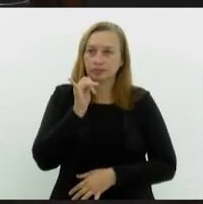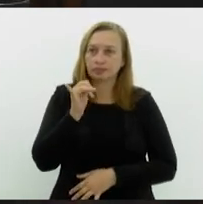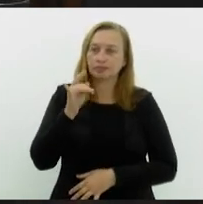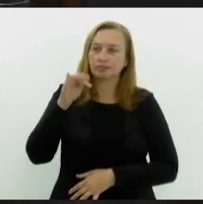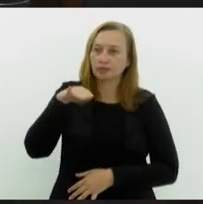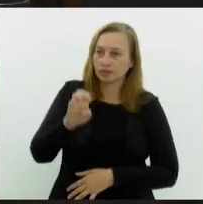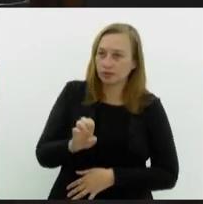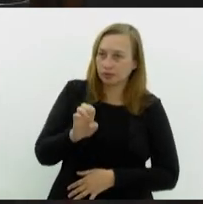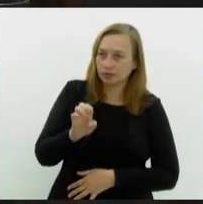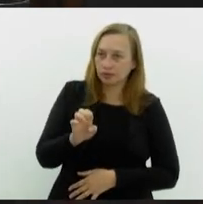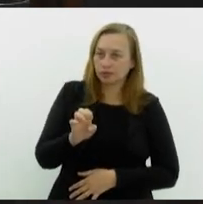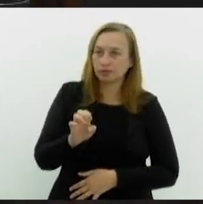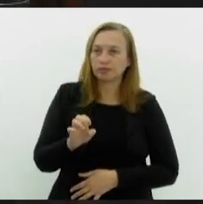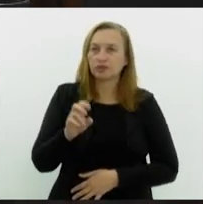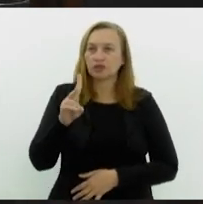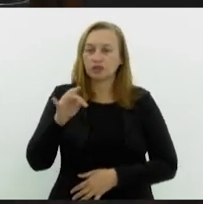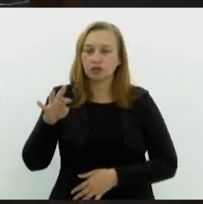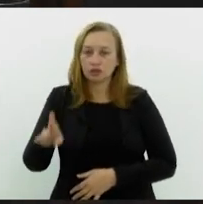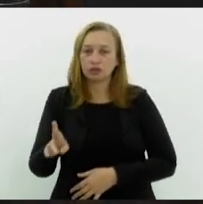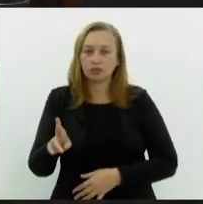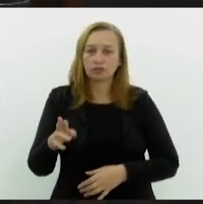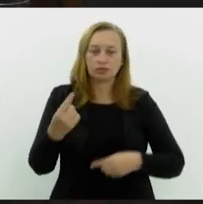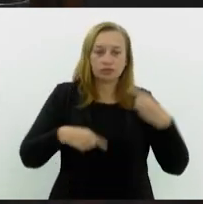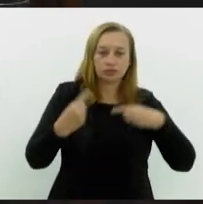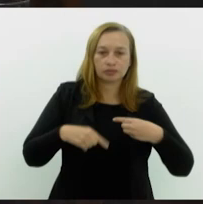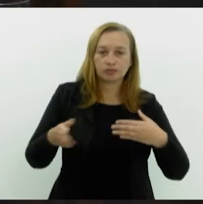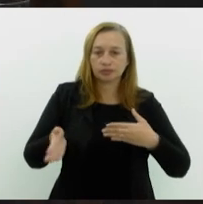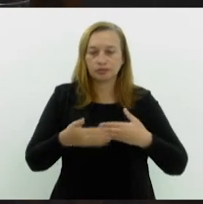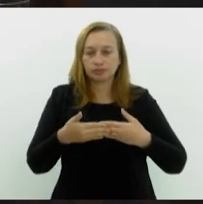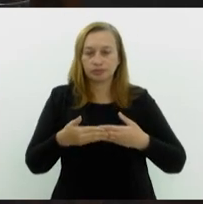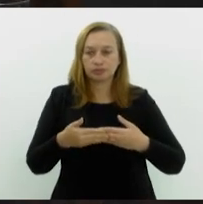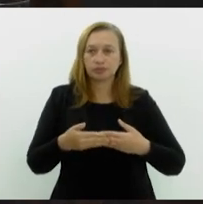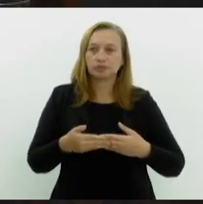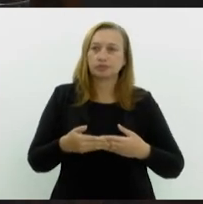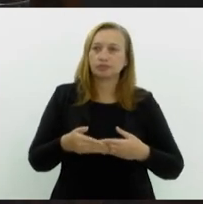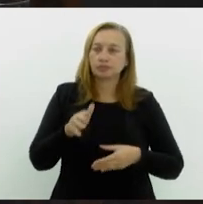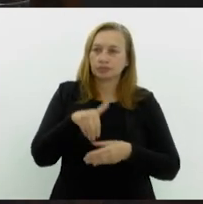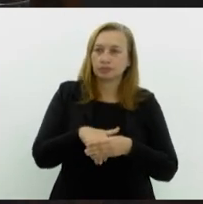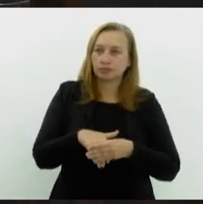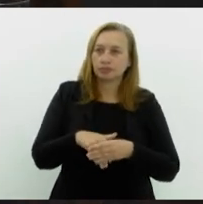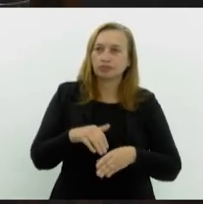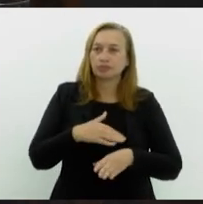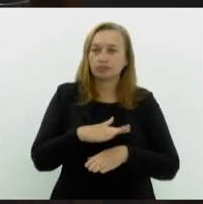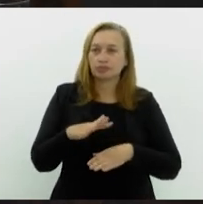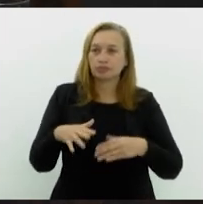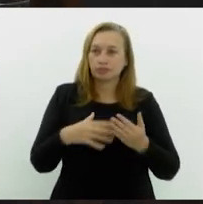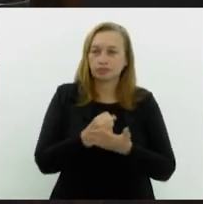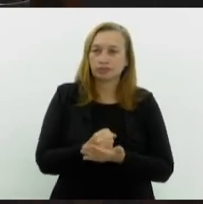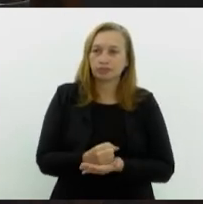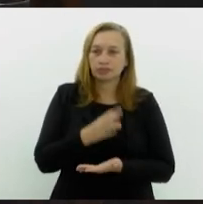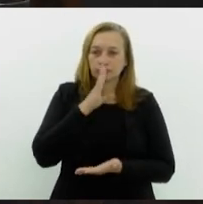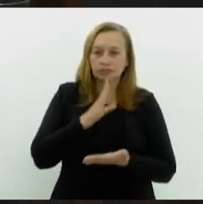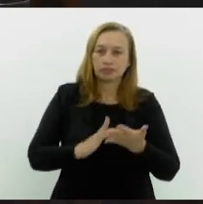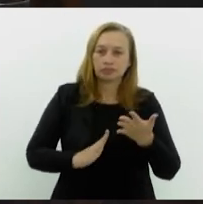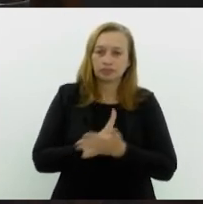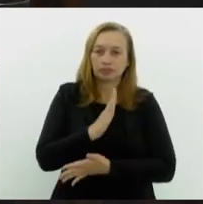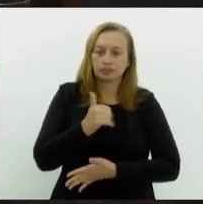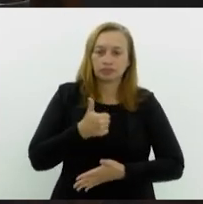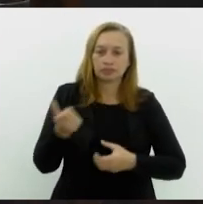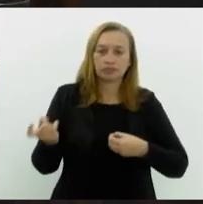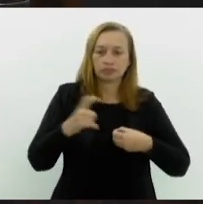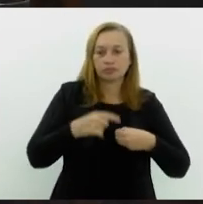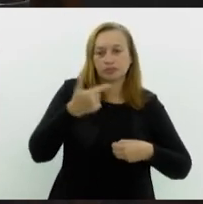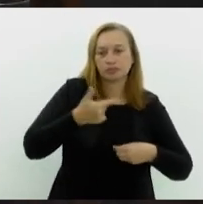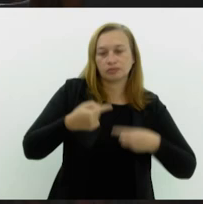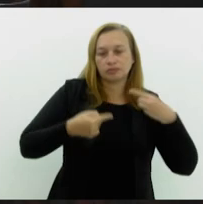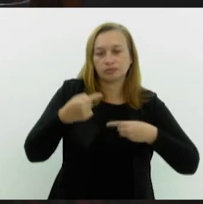Raves e Vitor Júnior. Em discussão, não havendo quem queira discutir, encerrada a discussão e votação. Senhores que aprovam, mandam como estão, aprovado em primeira,